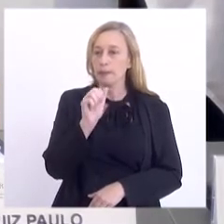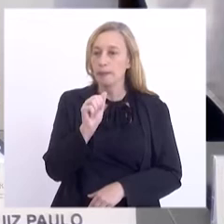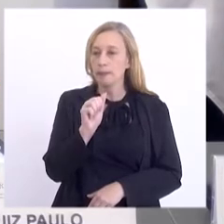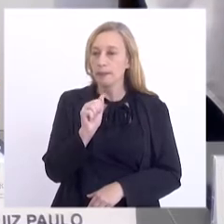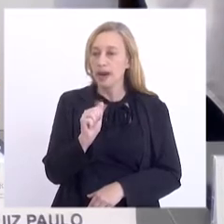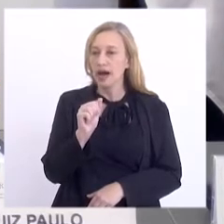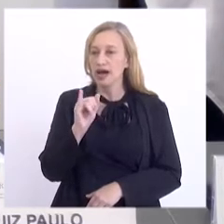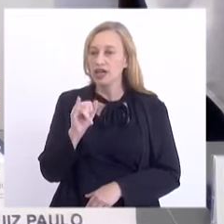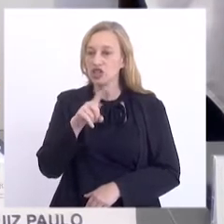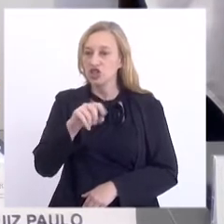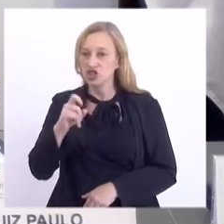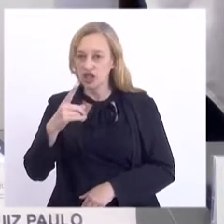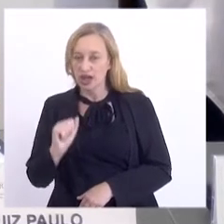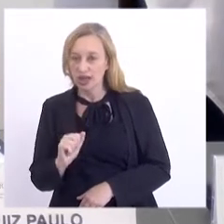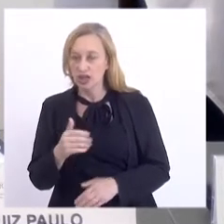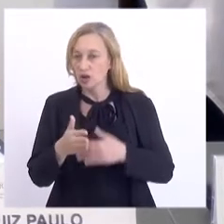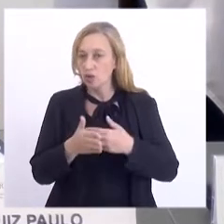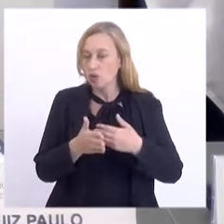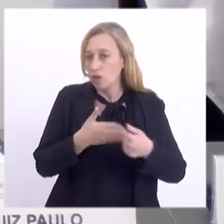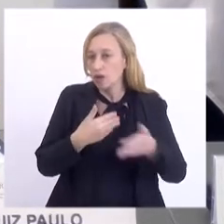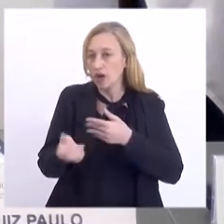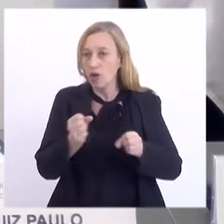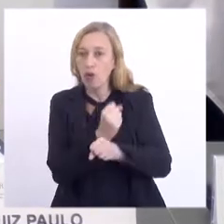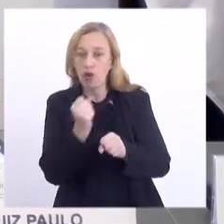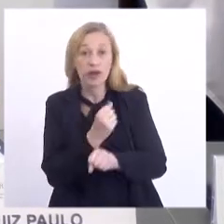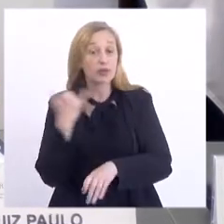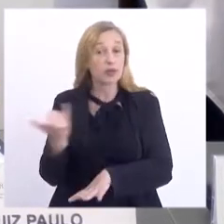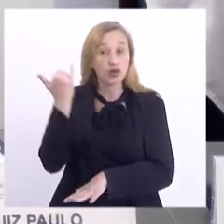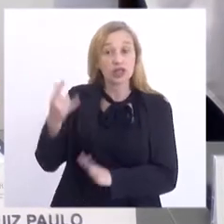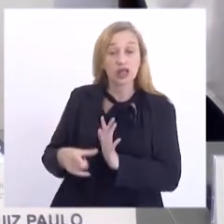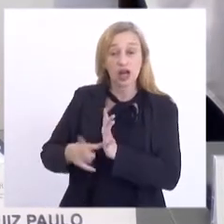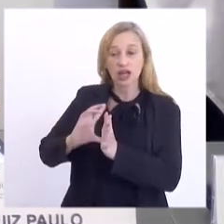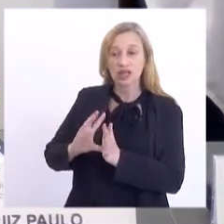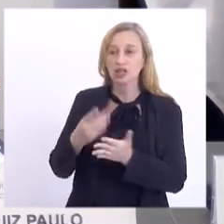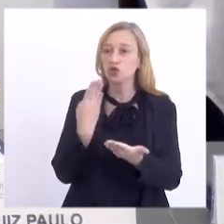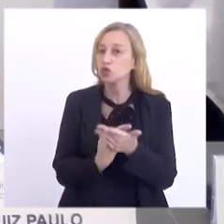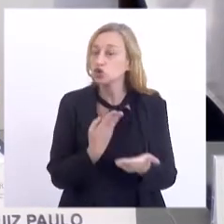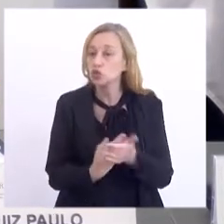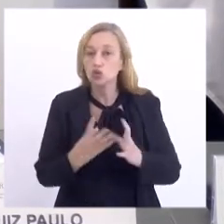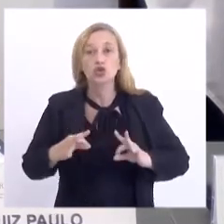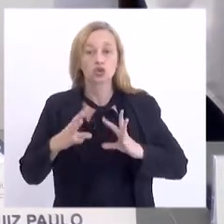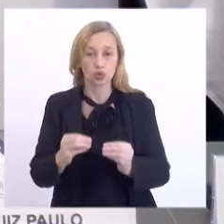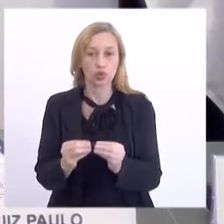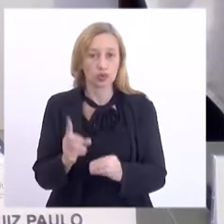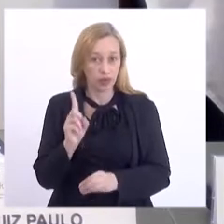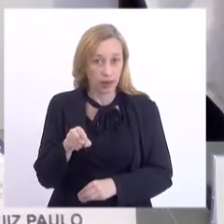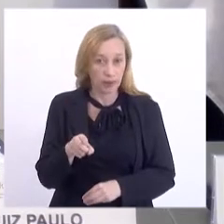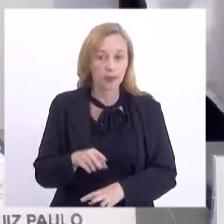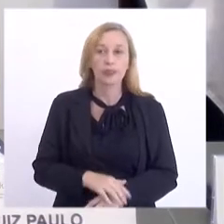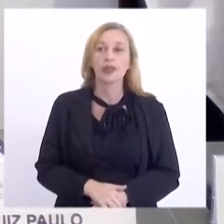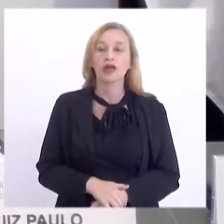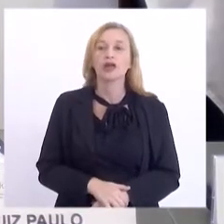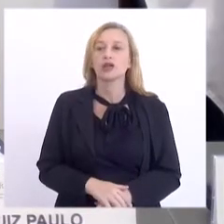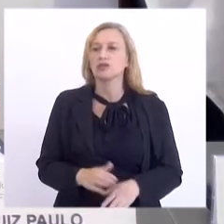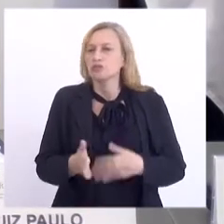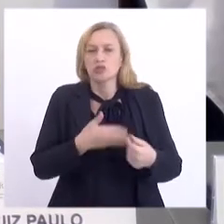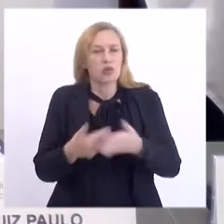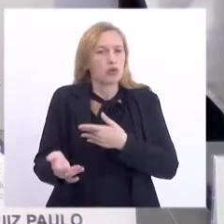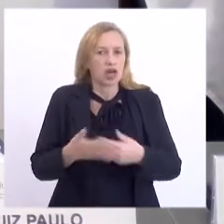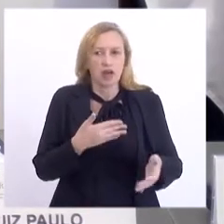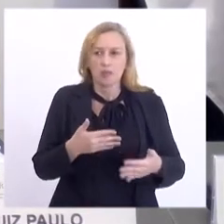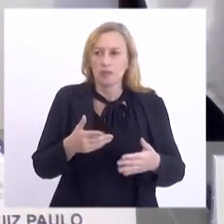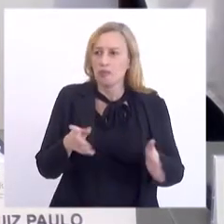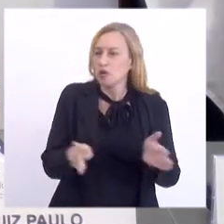é importante que antes de mais nada tem um estudo de viabilidade a gente qualquer